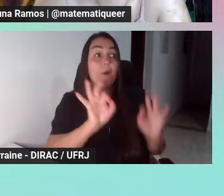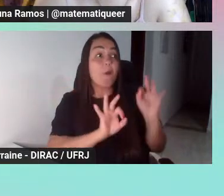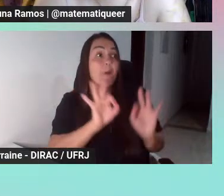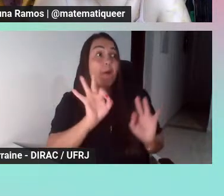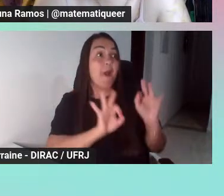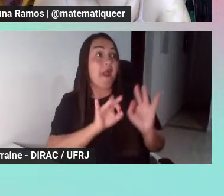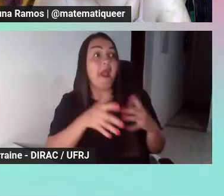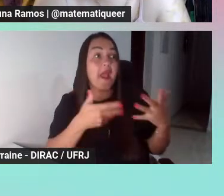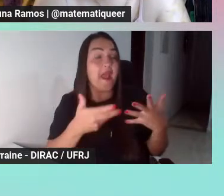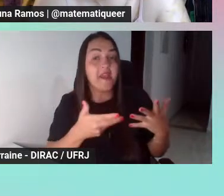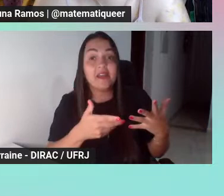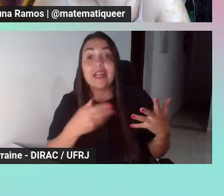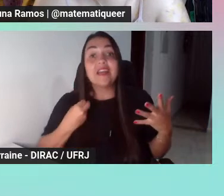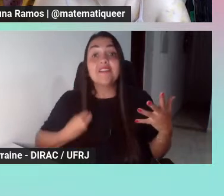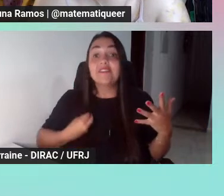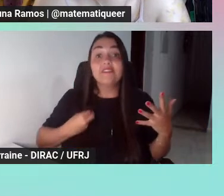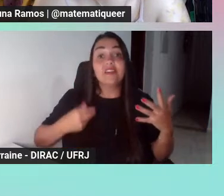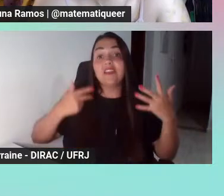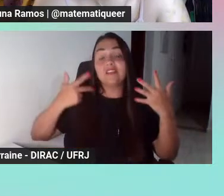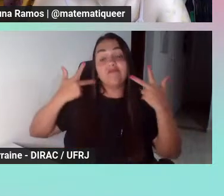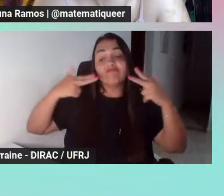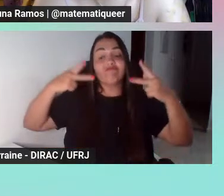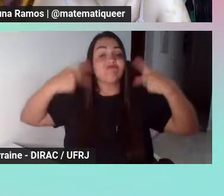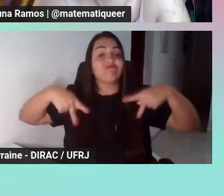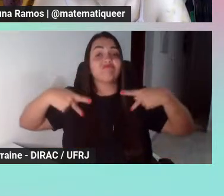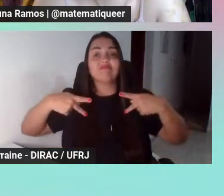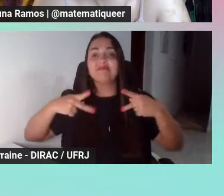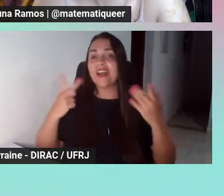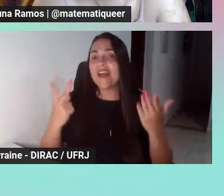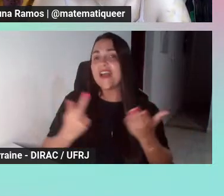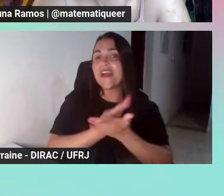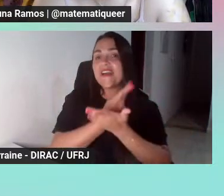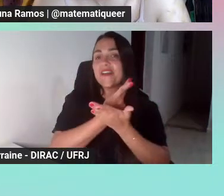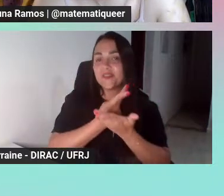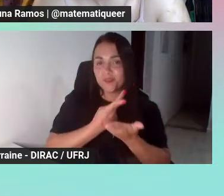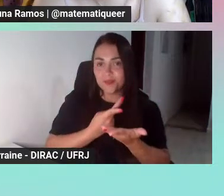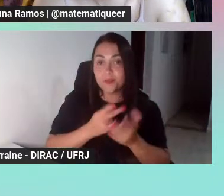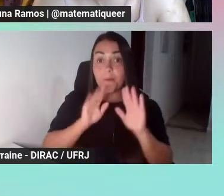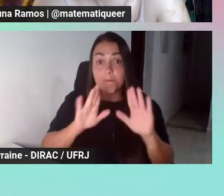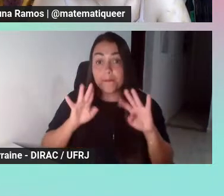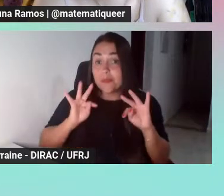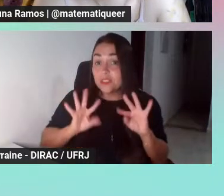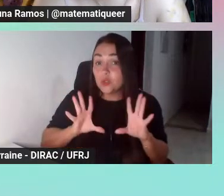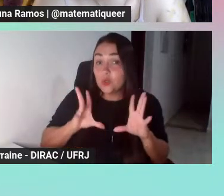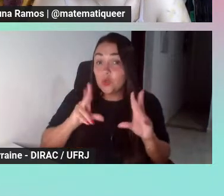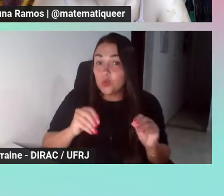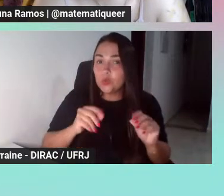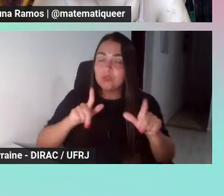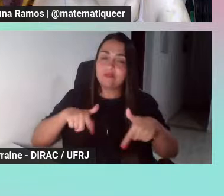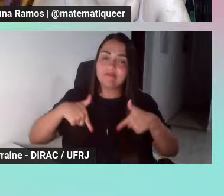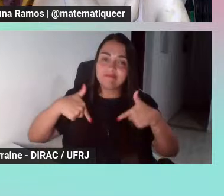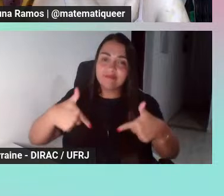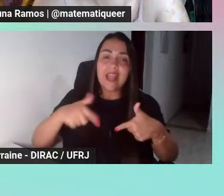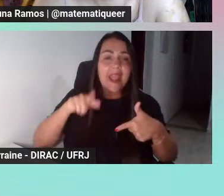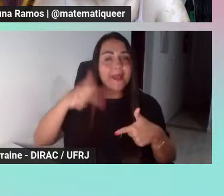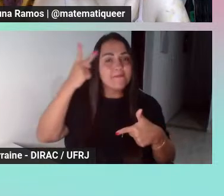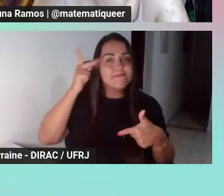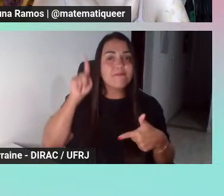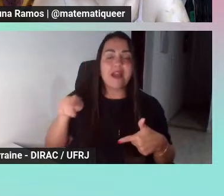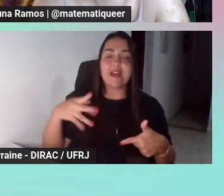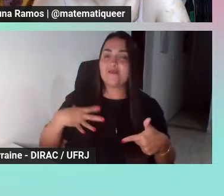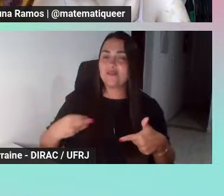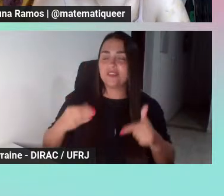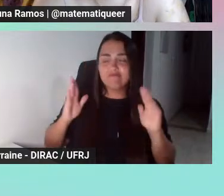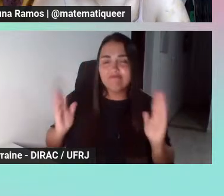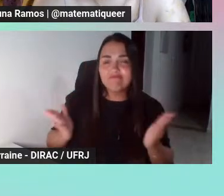tudo aconteceu na minha vida do jeito que tinha que acontecer, mas tudo que eu faço na minha vida é por eles, para eles, o tempo todo.